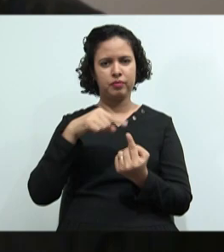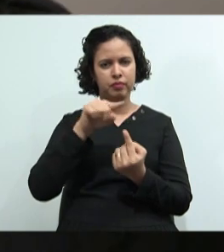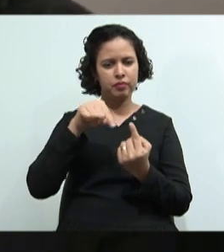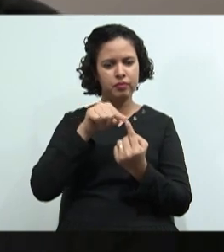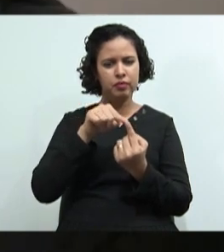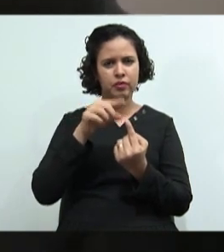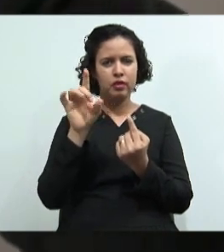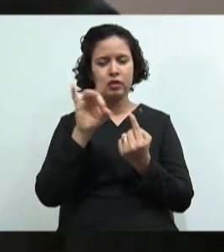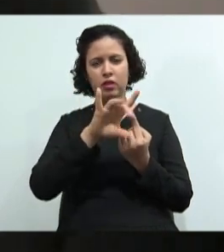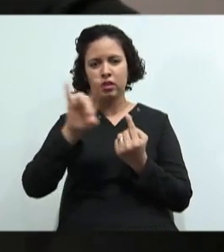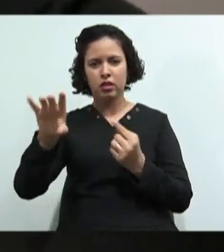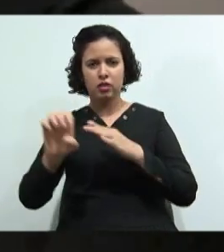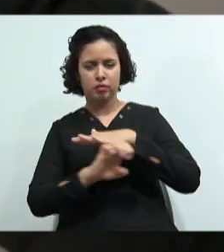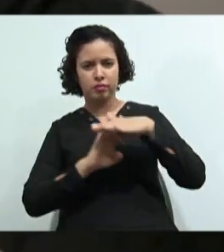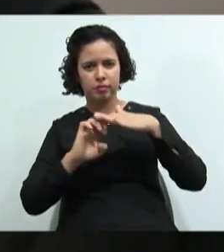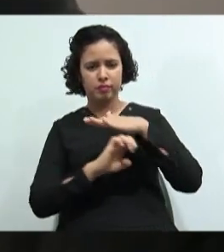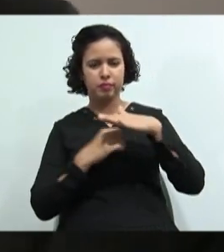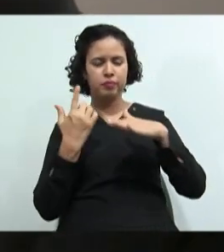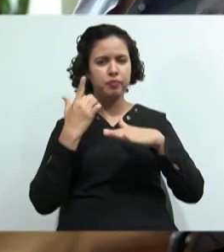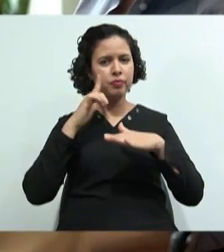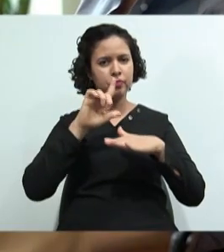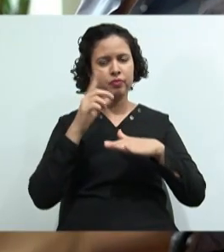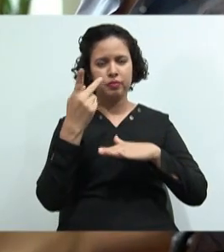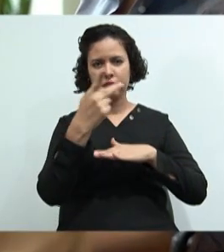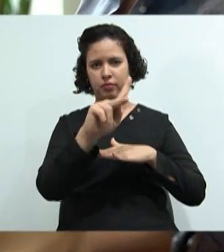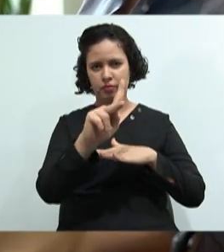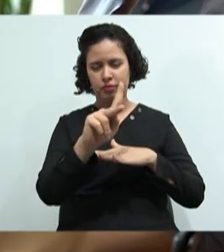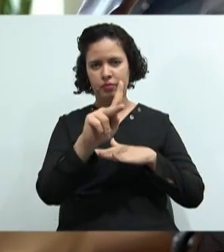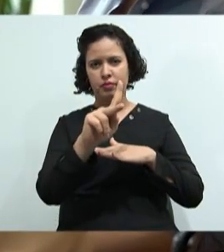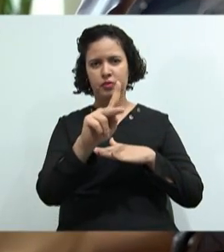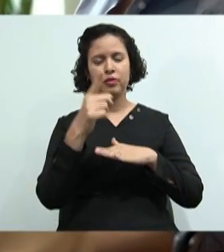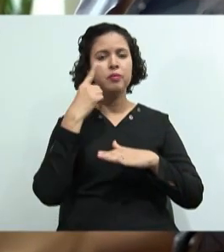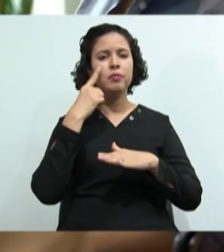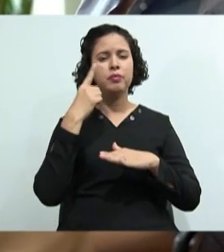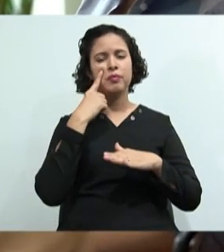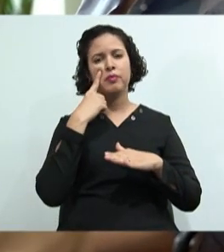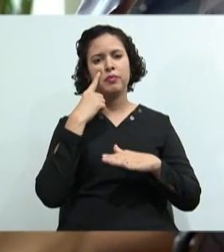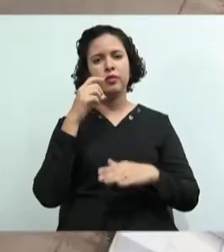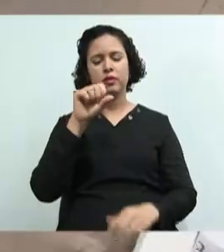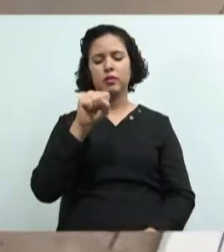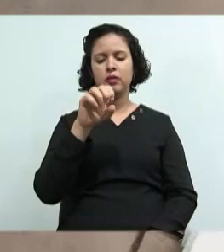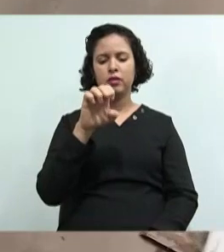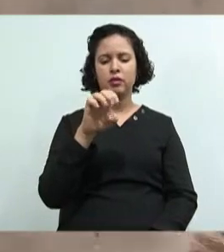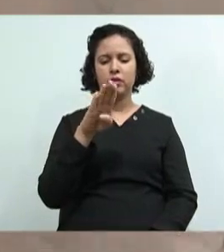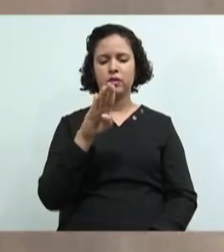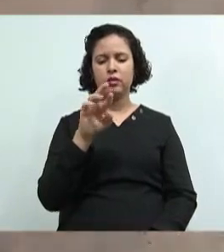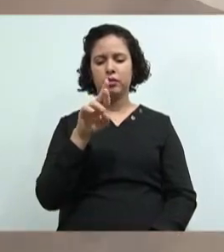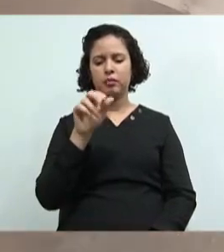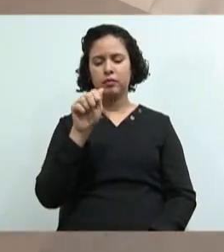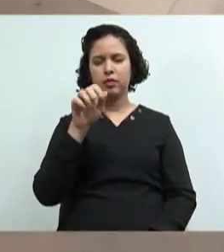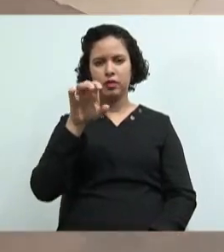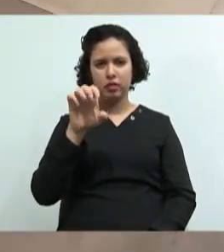empresa deve focar para atingir o seu público-alvo. Segundo o levantamento do Sebrae Nacional, cerca